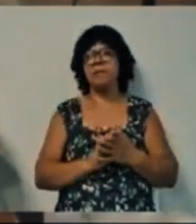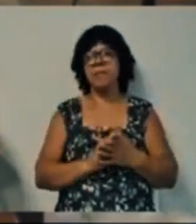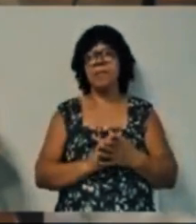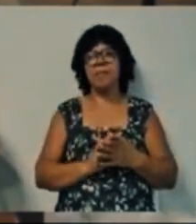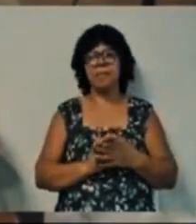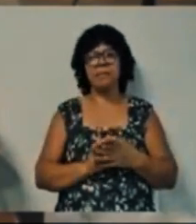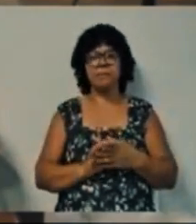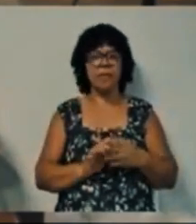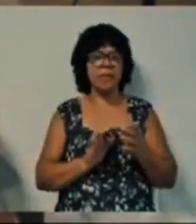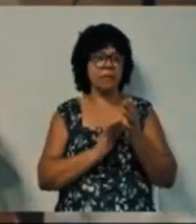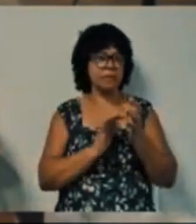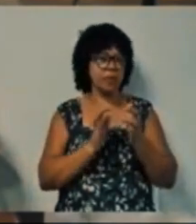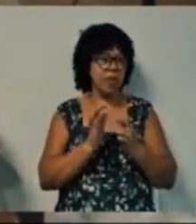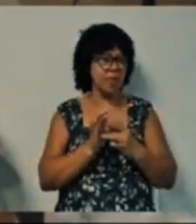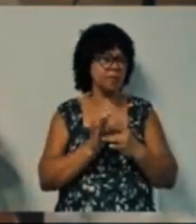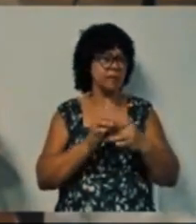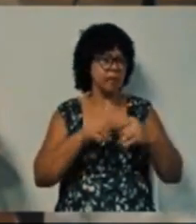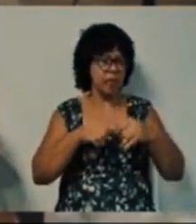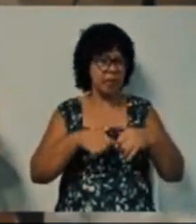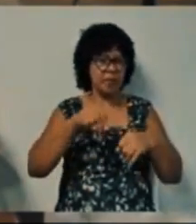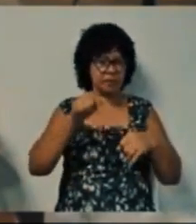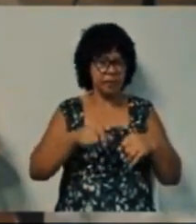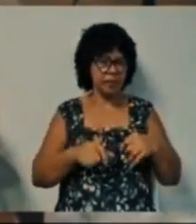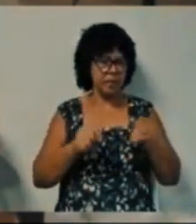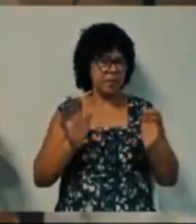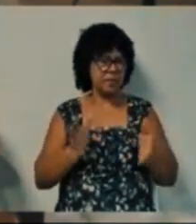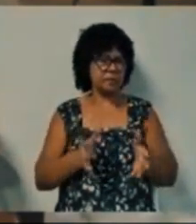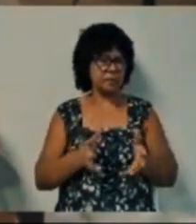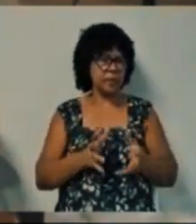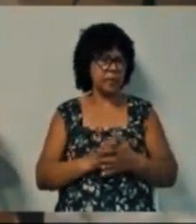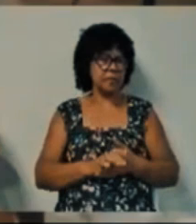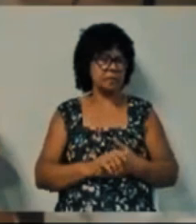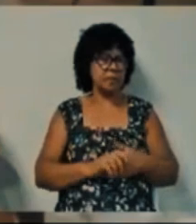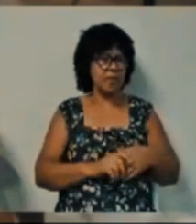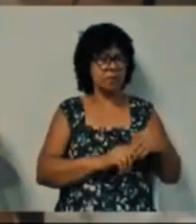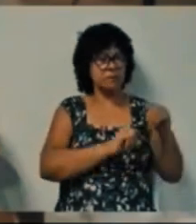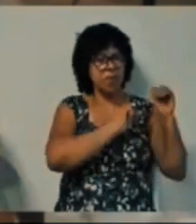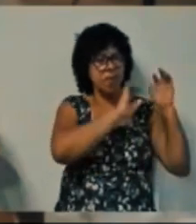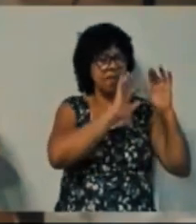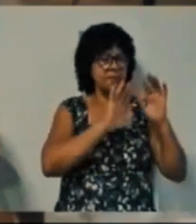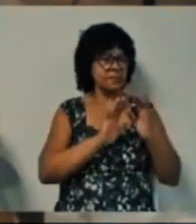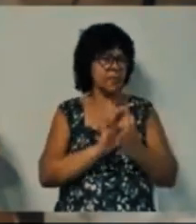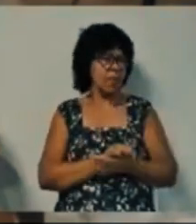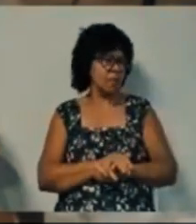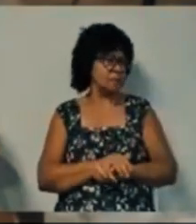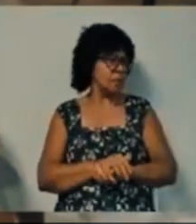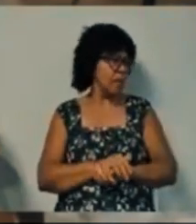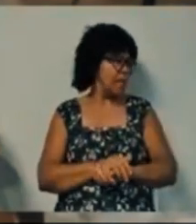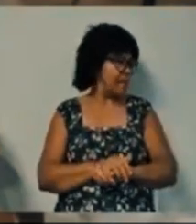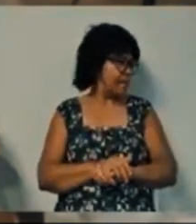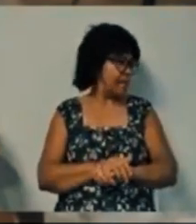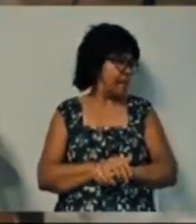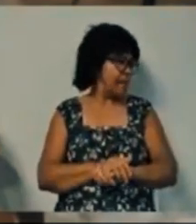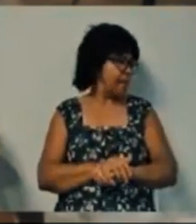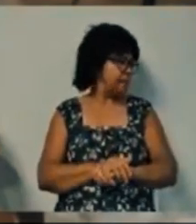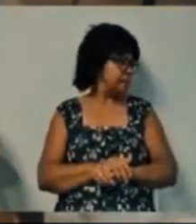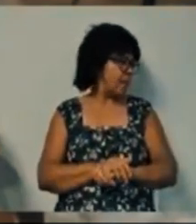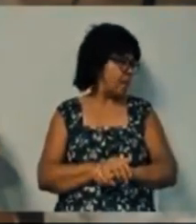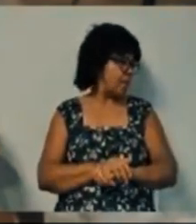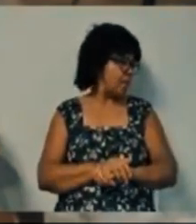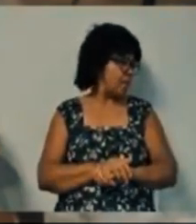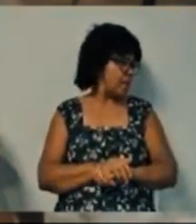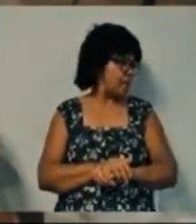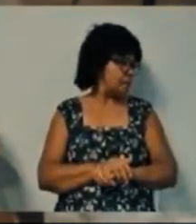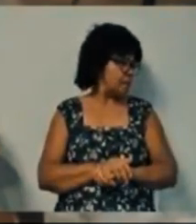noite para trabalhar na tua vida e no teu coração. Aonde tu estás, vem à frente, eu quero orar por você aqui agora. Há uma unção do